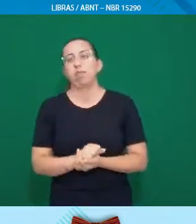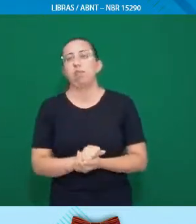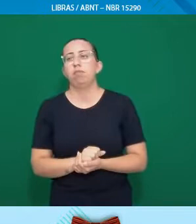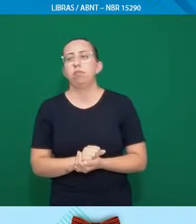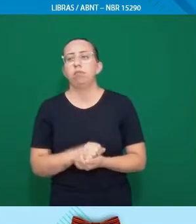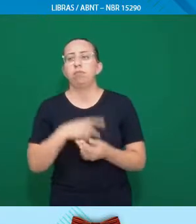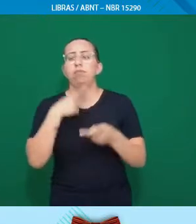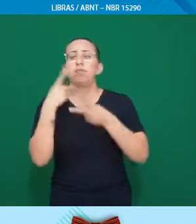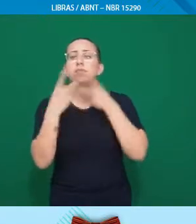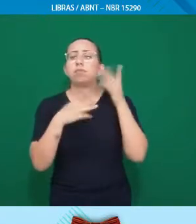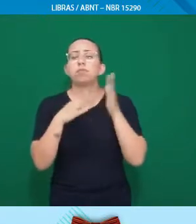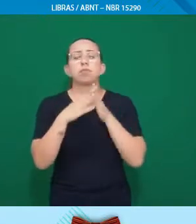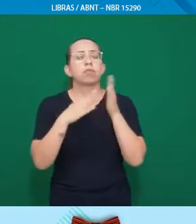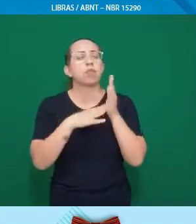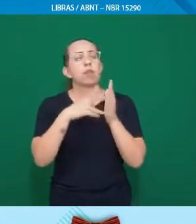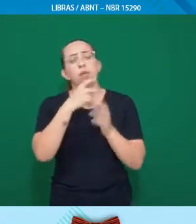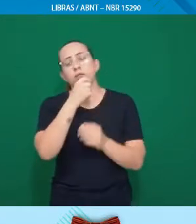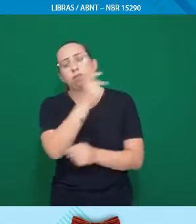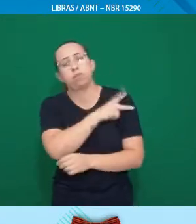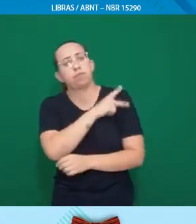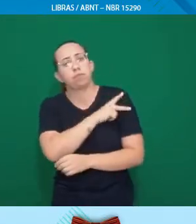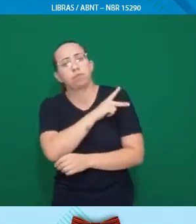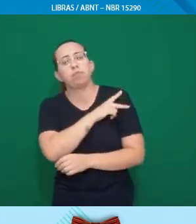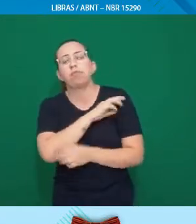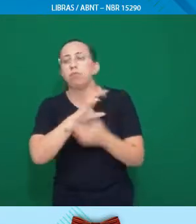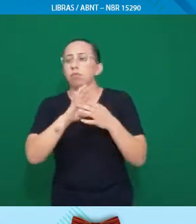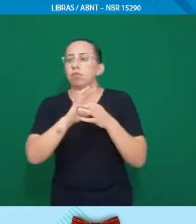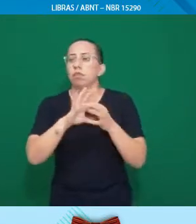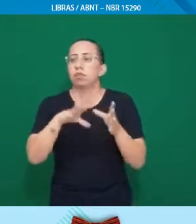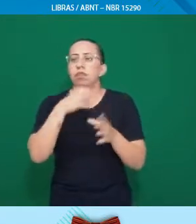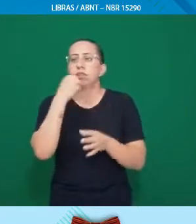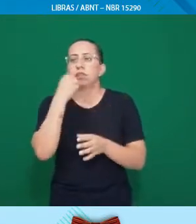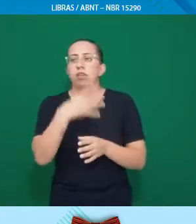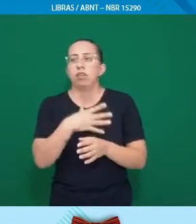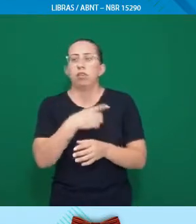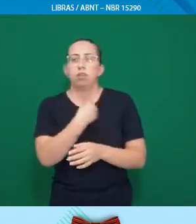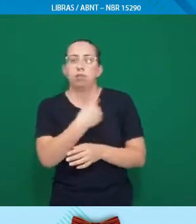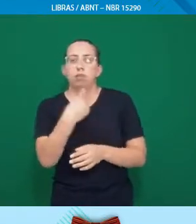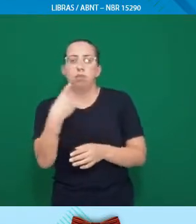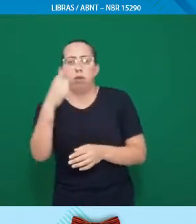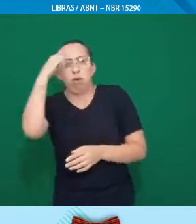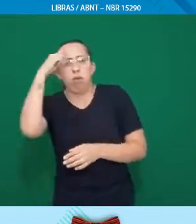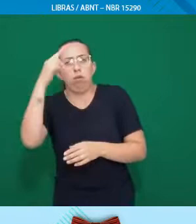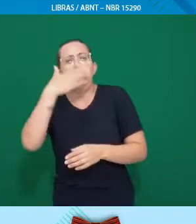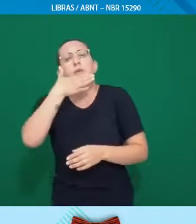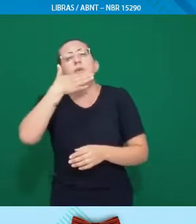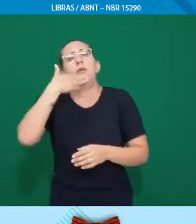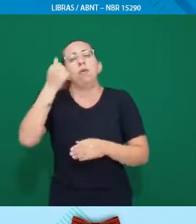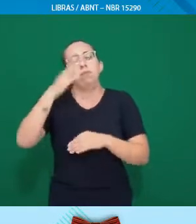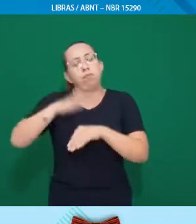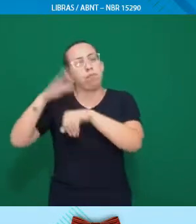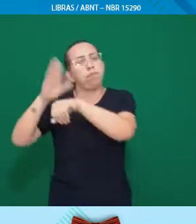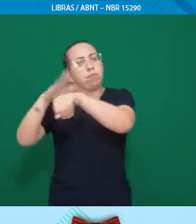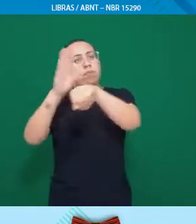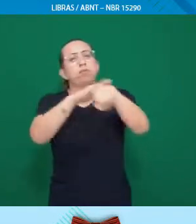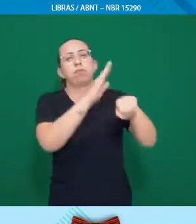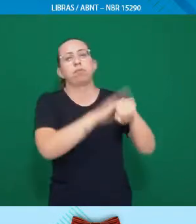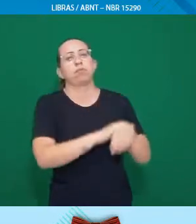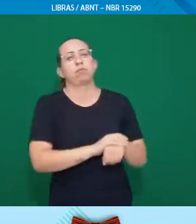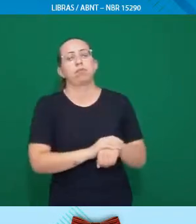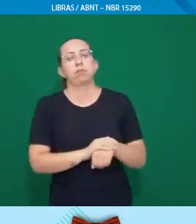e dizem que o conjunto dos prefeitos que estão vindo eu tô tentando cada vez melhorar mais estou tentando